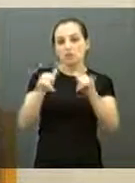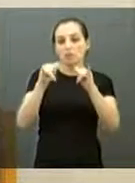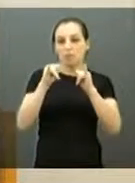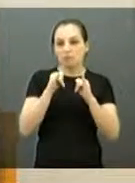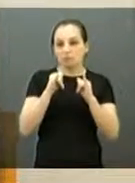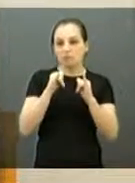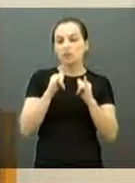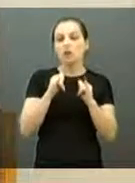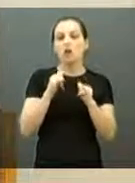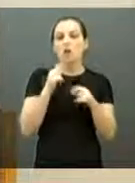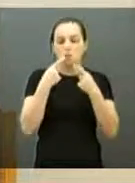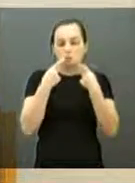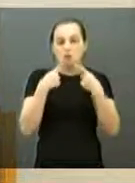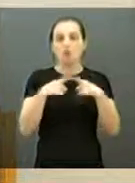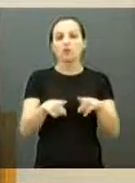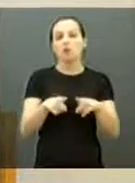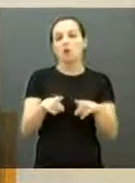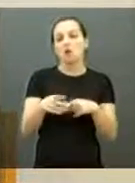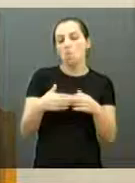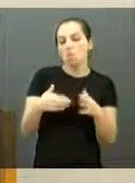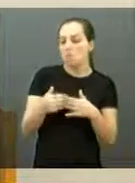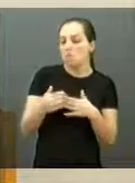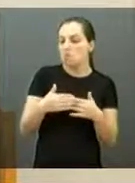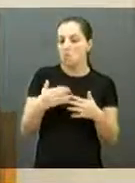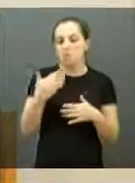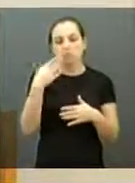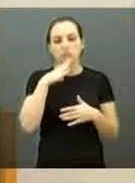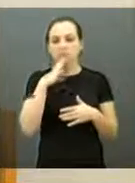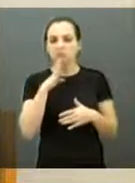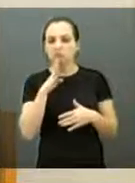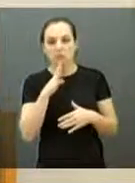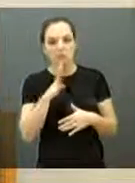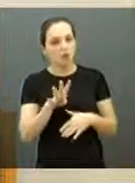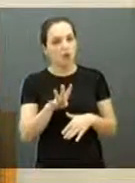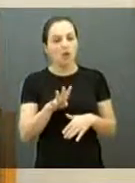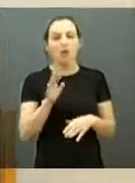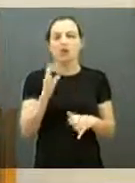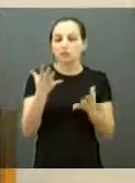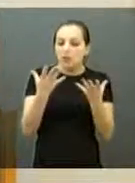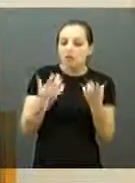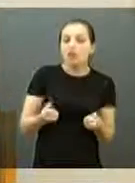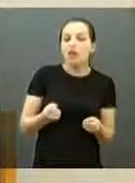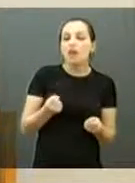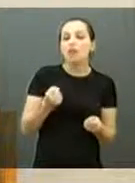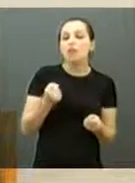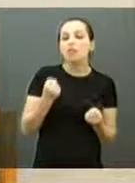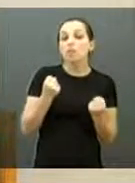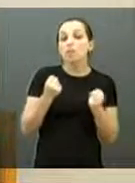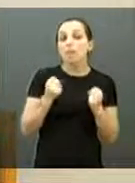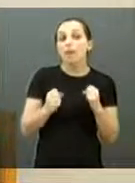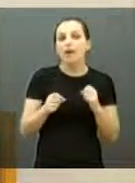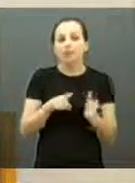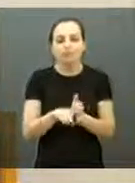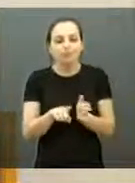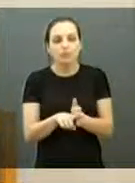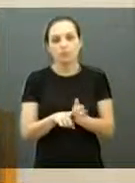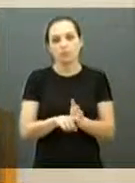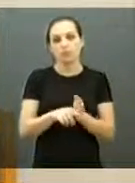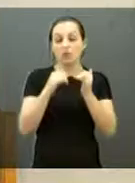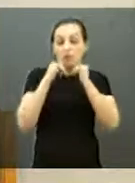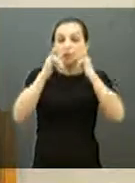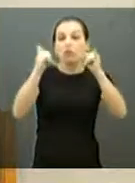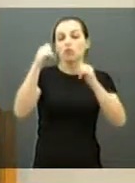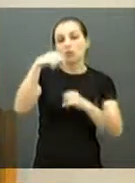recebem denúncias, e às vezes, por não conhecer, aceitam essas denúncias e não checam. O grande problema é que foi feita uma denúncia